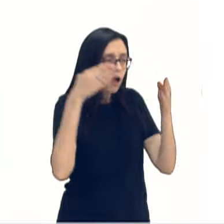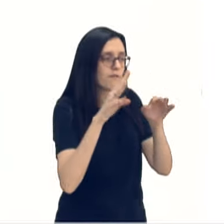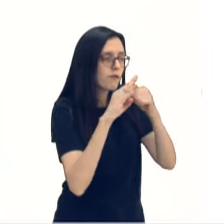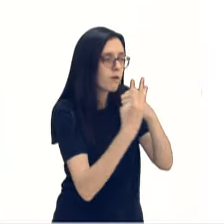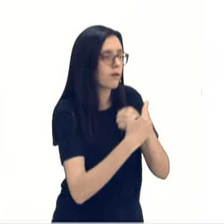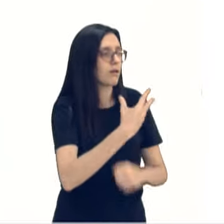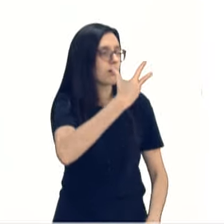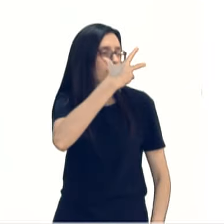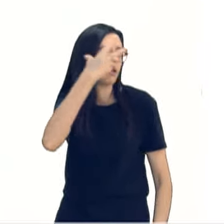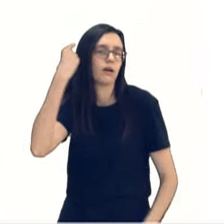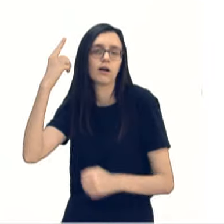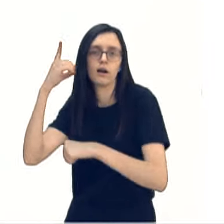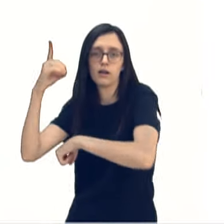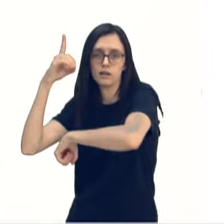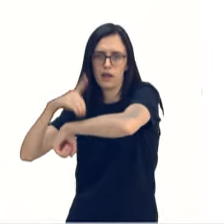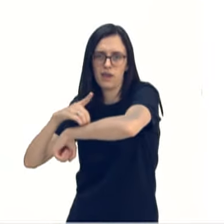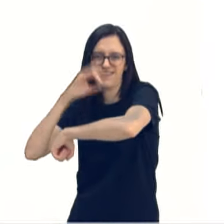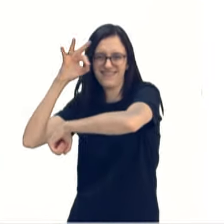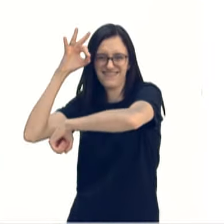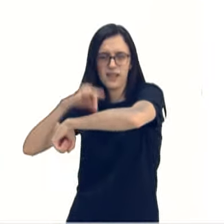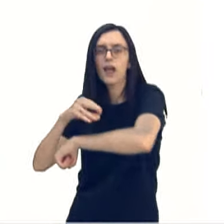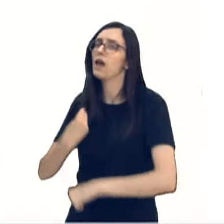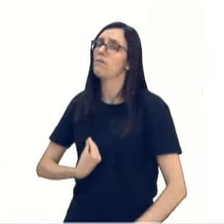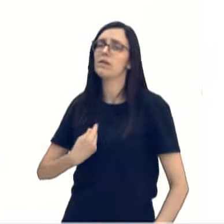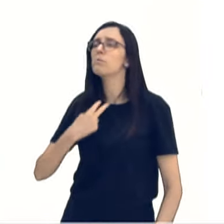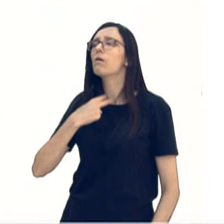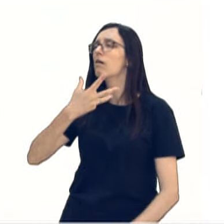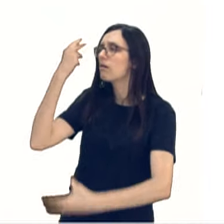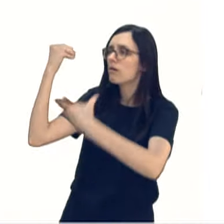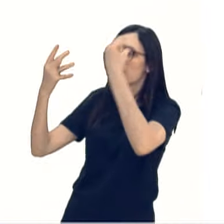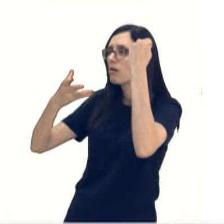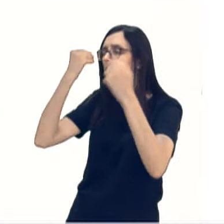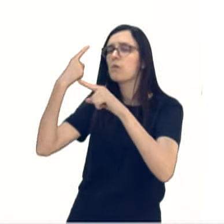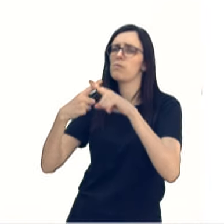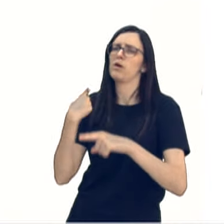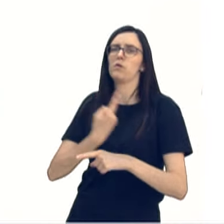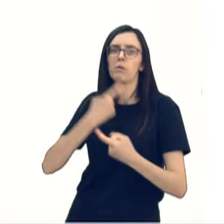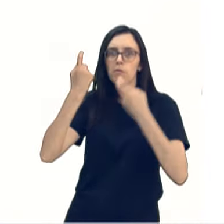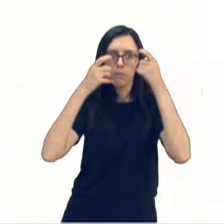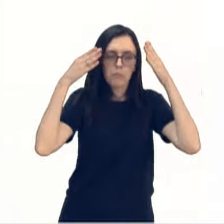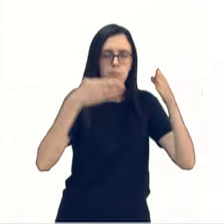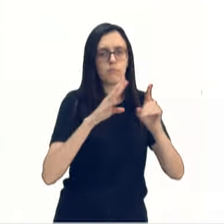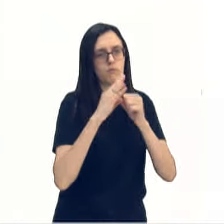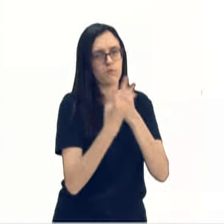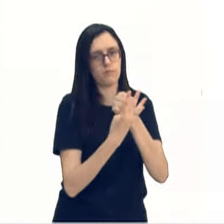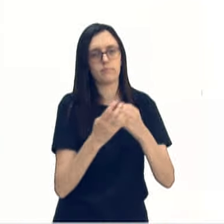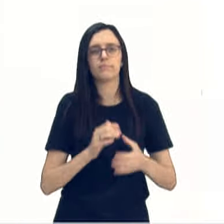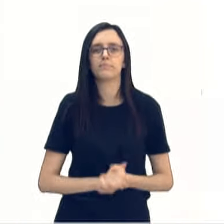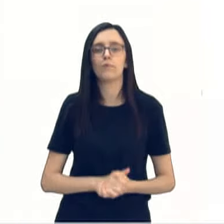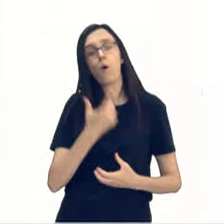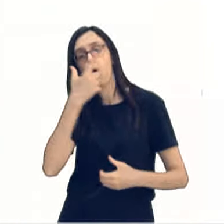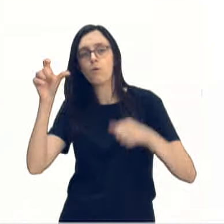Lembra disso? Não, as outras doenças não podem ser esquecidas porque nós estamos muito preocupados com o corona.